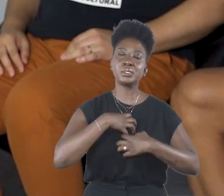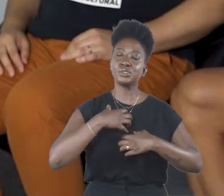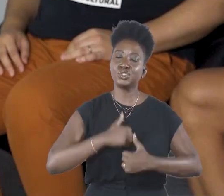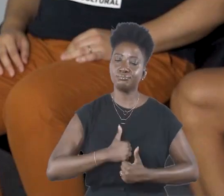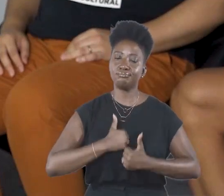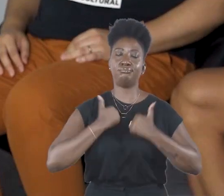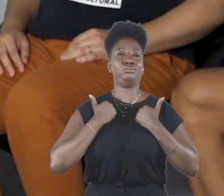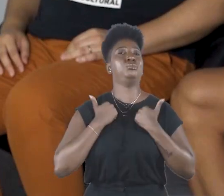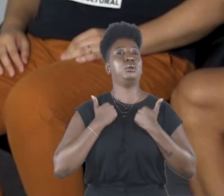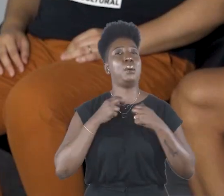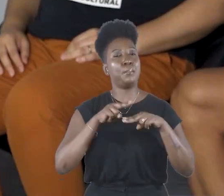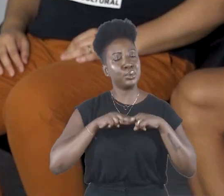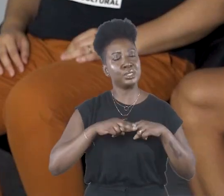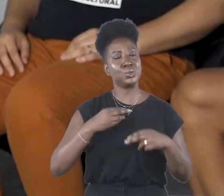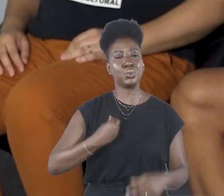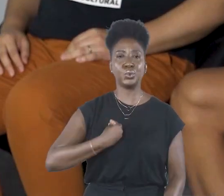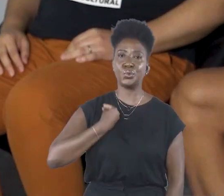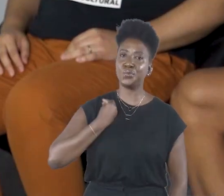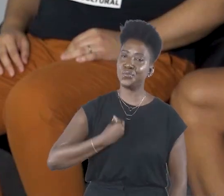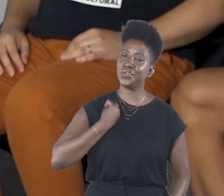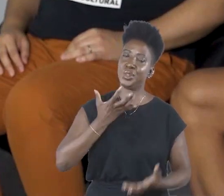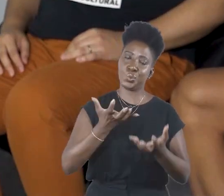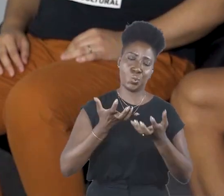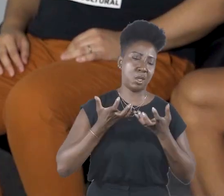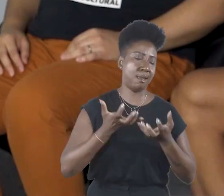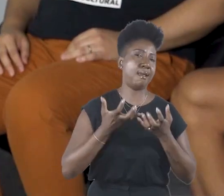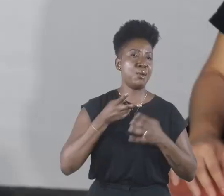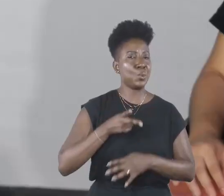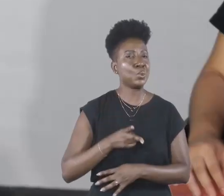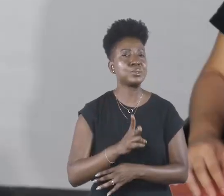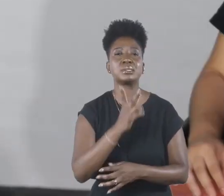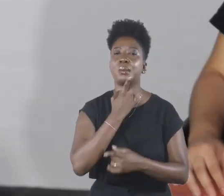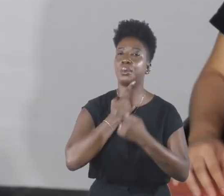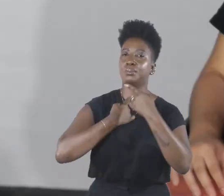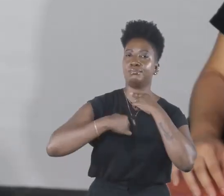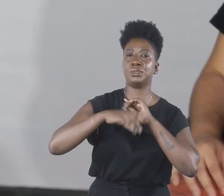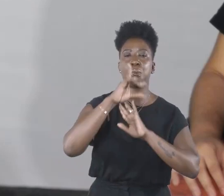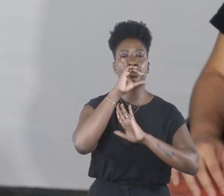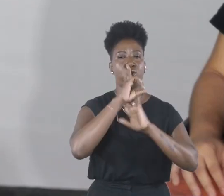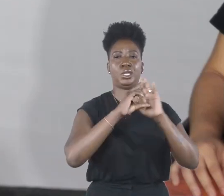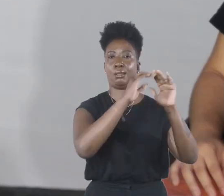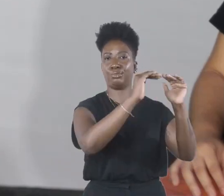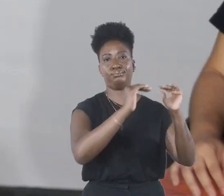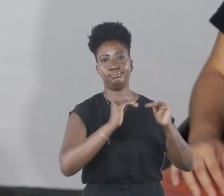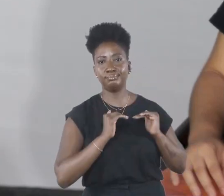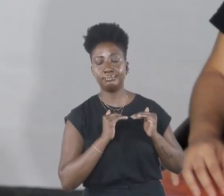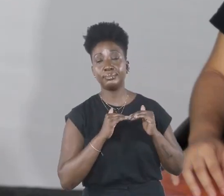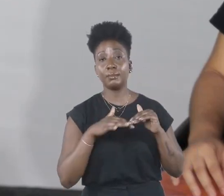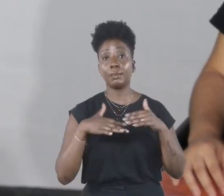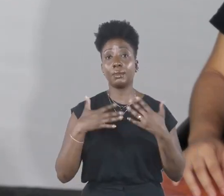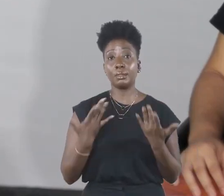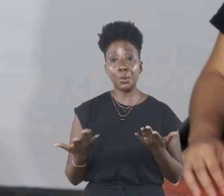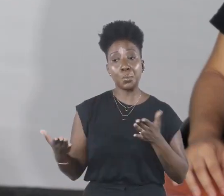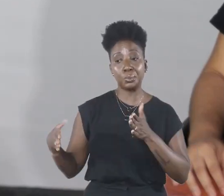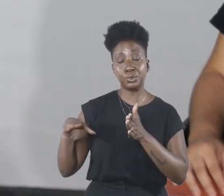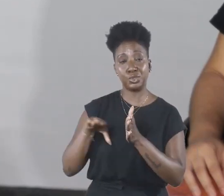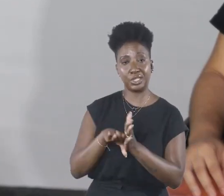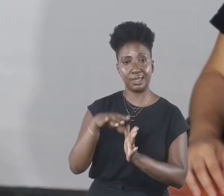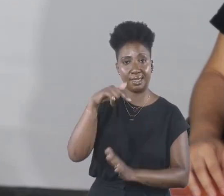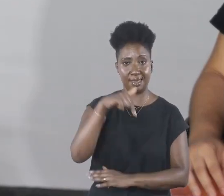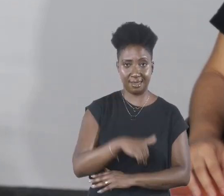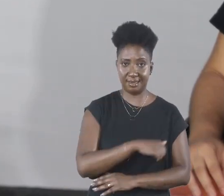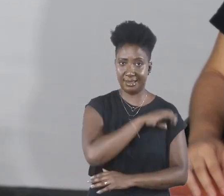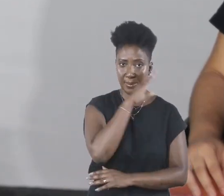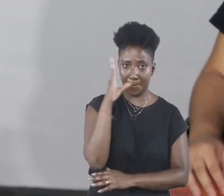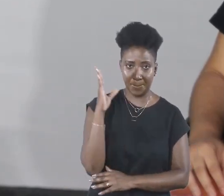bem, eu senti como Bob, eu estou vivendo do jeito que eu quero, do jeito que eu senti meus direitos são respeitados. Então eu cheguei